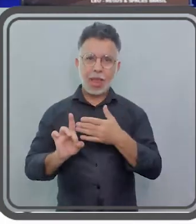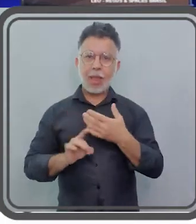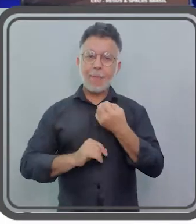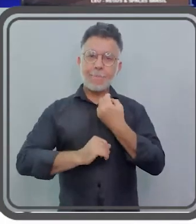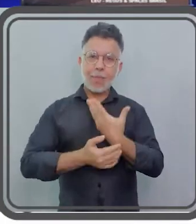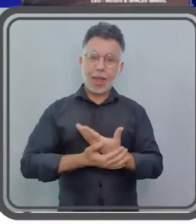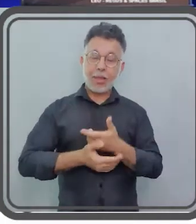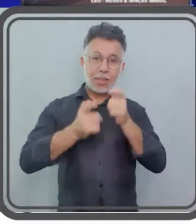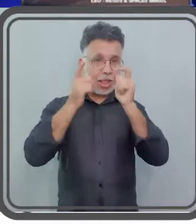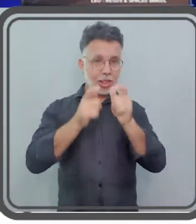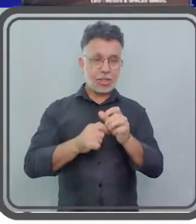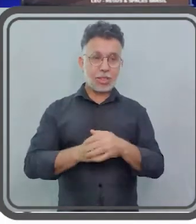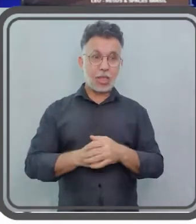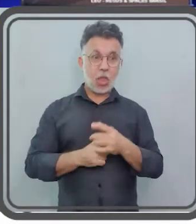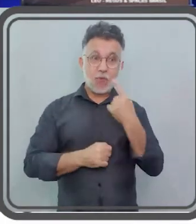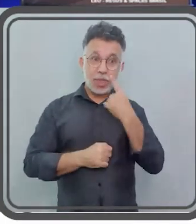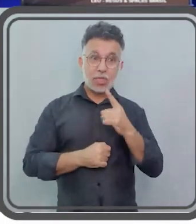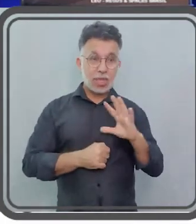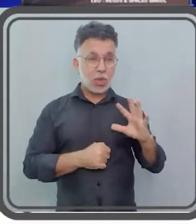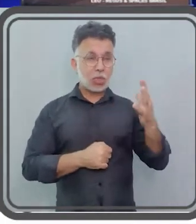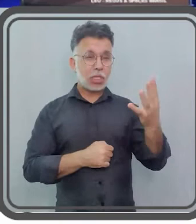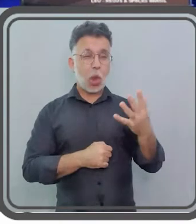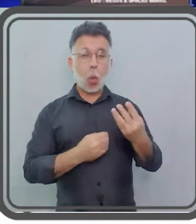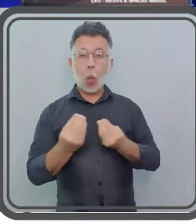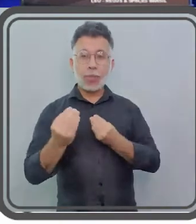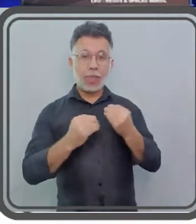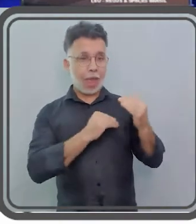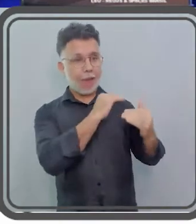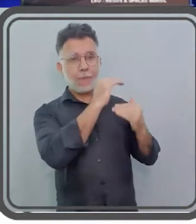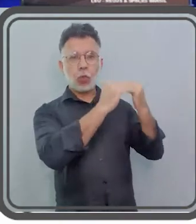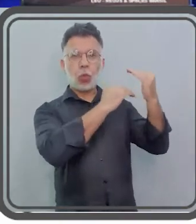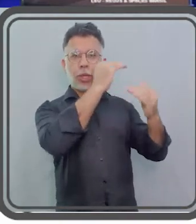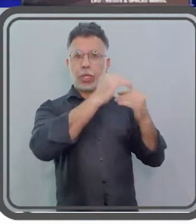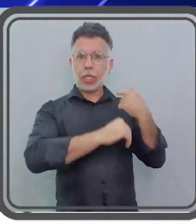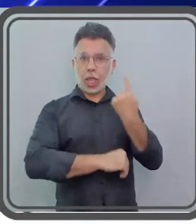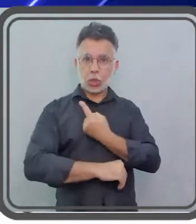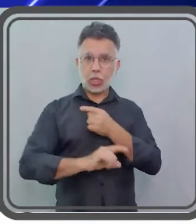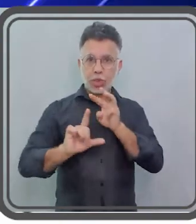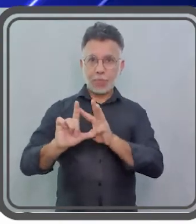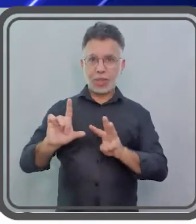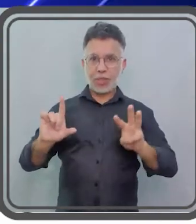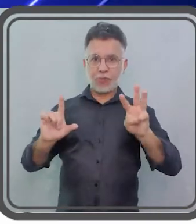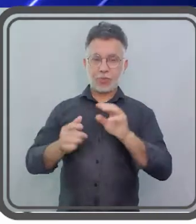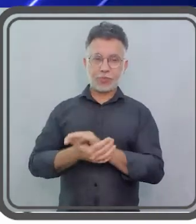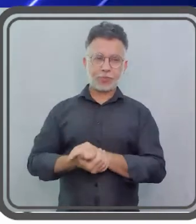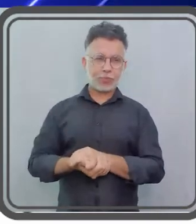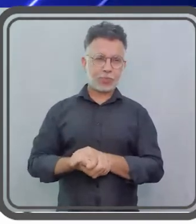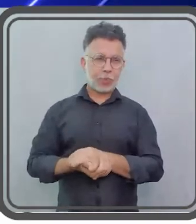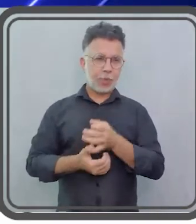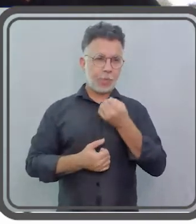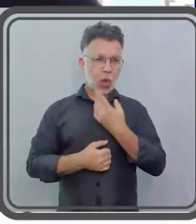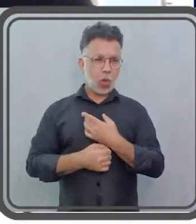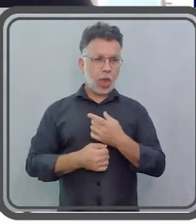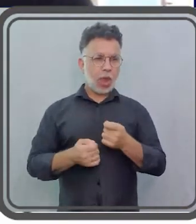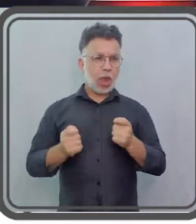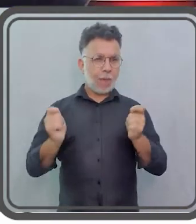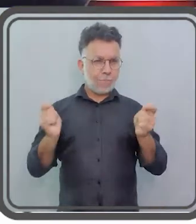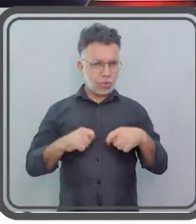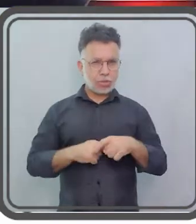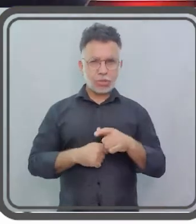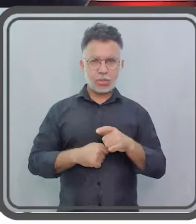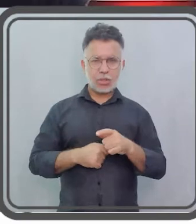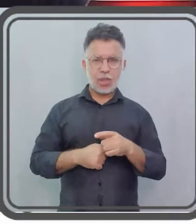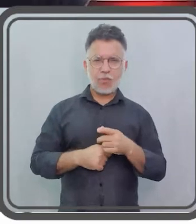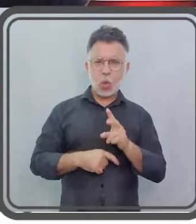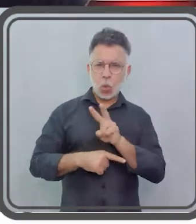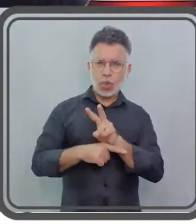Bem interessante ver o que está acontecendo, como está evoluindo. Muito bom. É possível afirmar que cuidar da